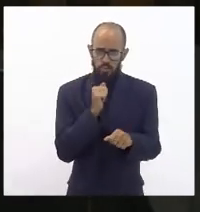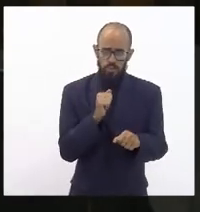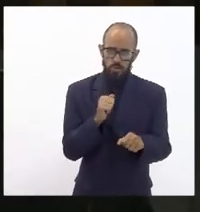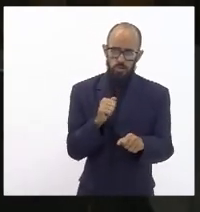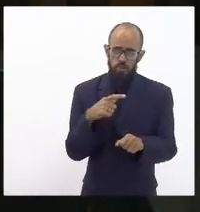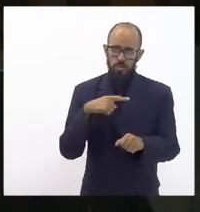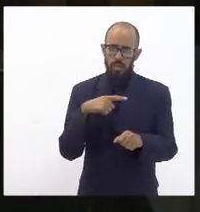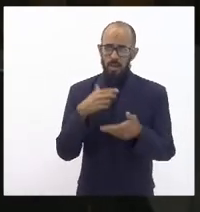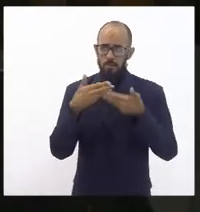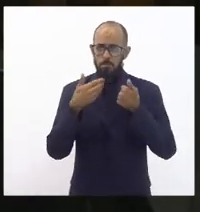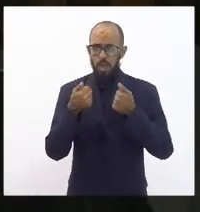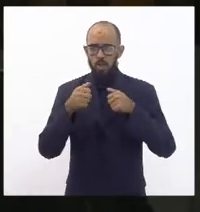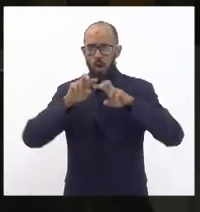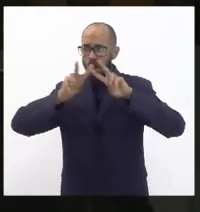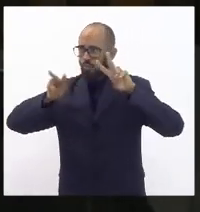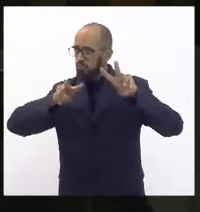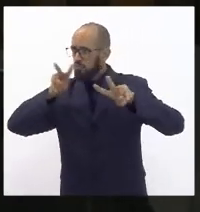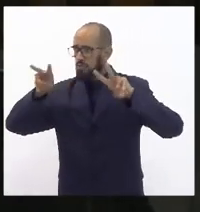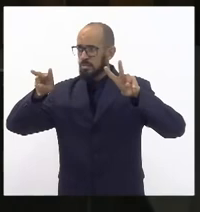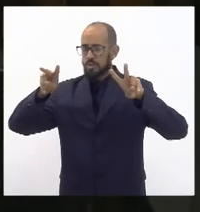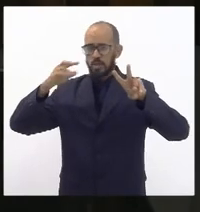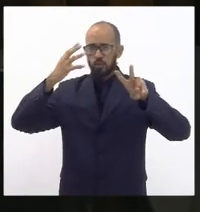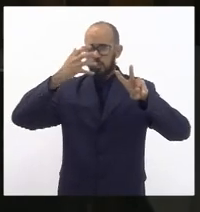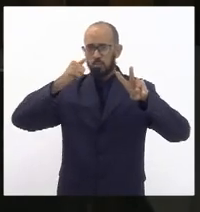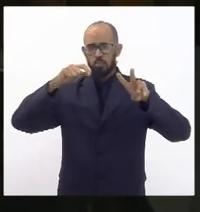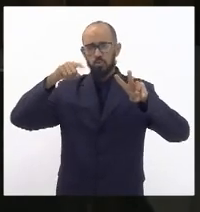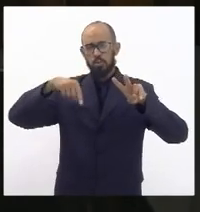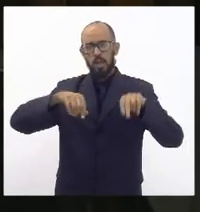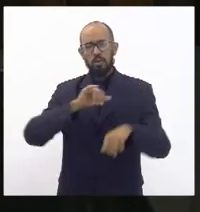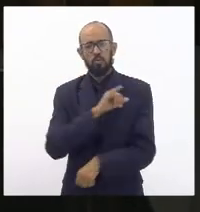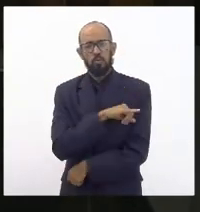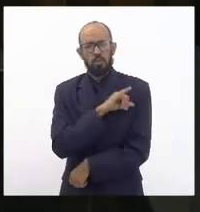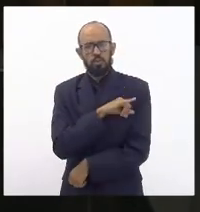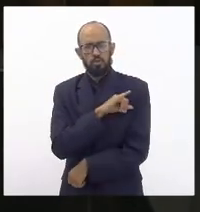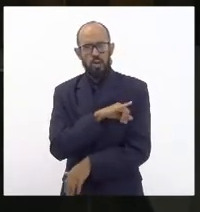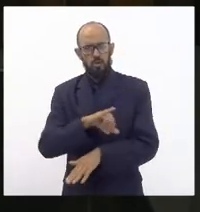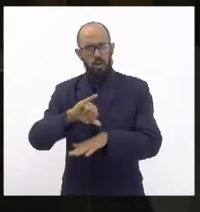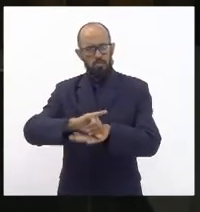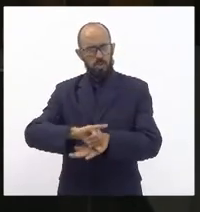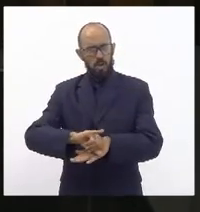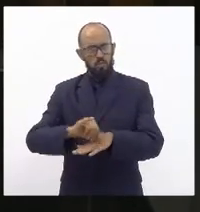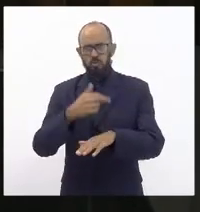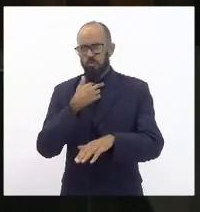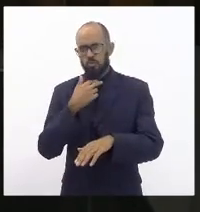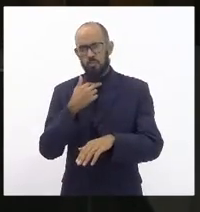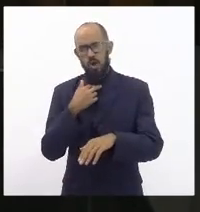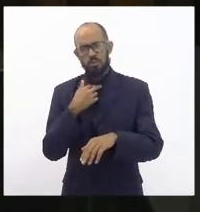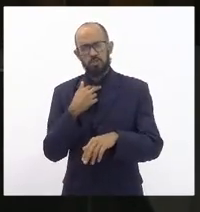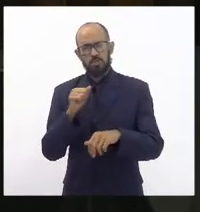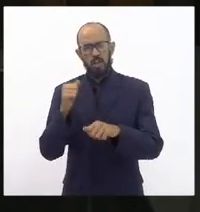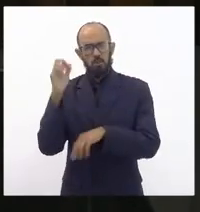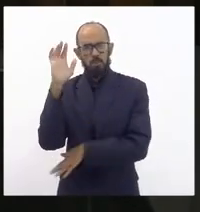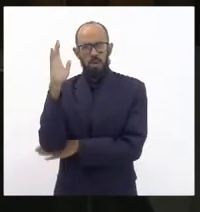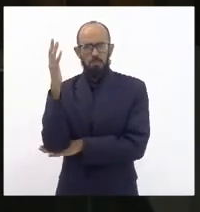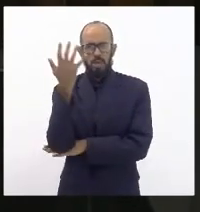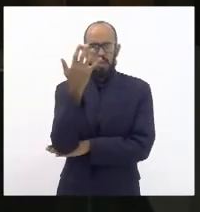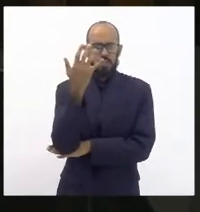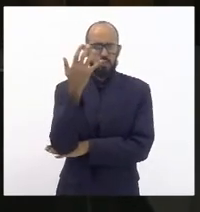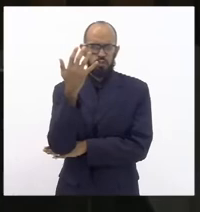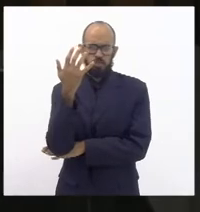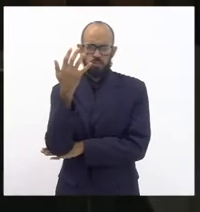eu acho o que a vista do Rio de Janeiro e não pode ter um meio ambiente com prefeito que se diz ambientalista